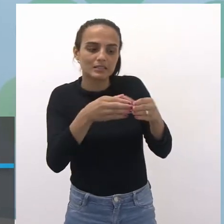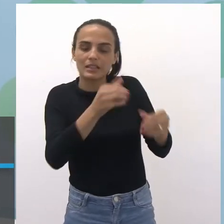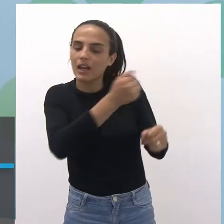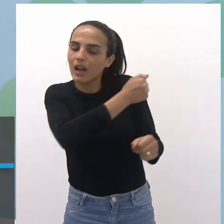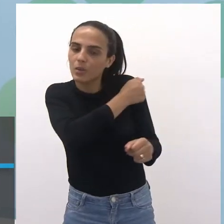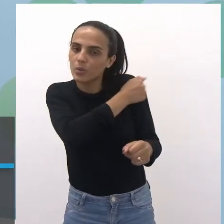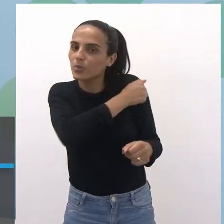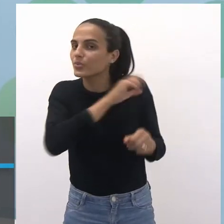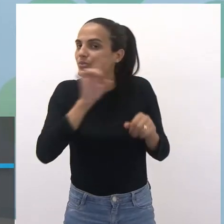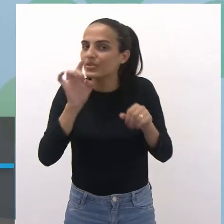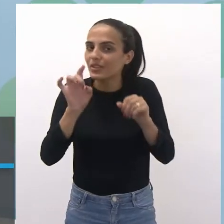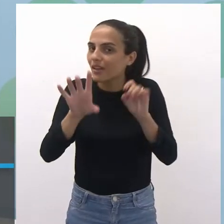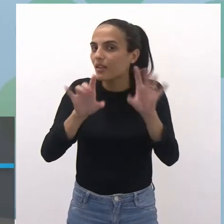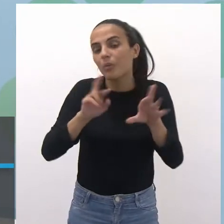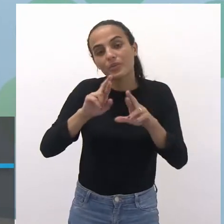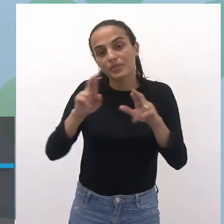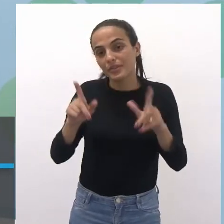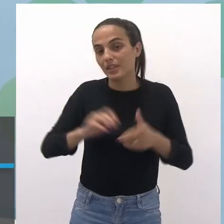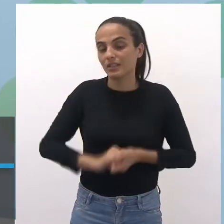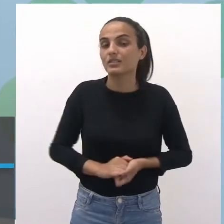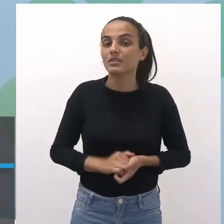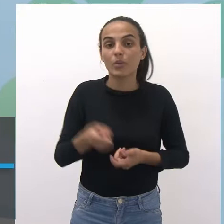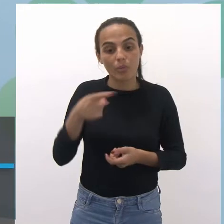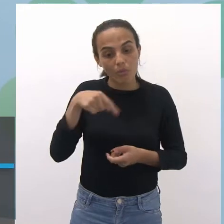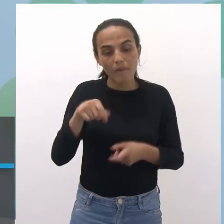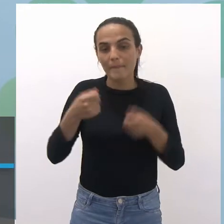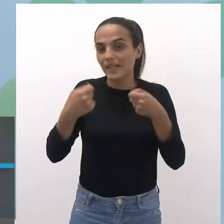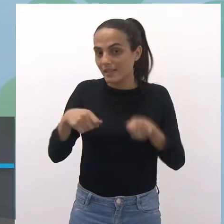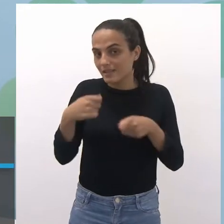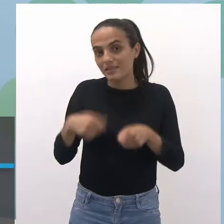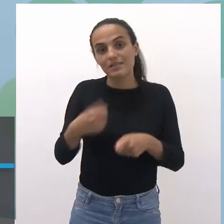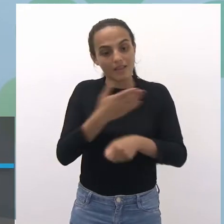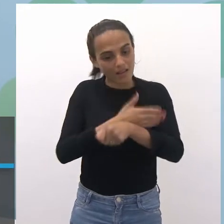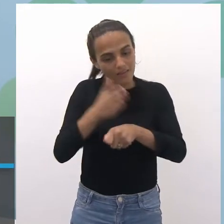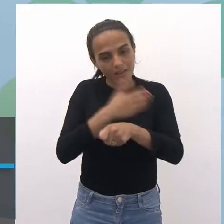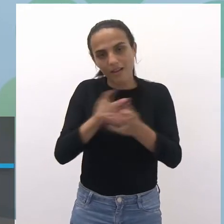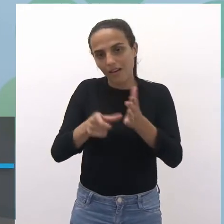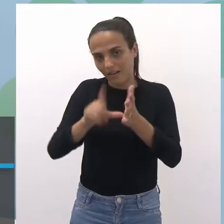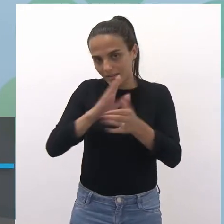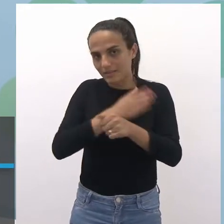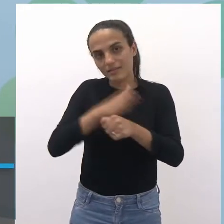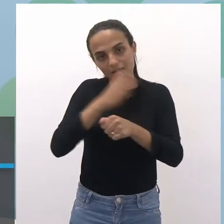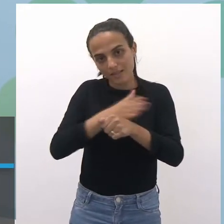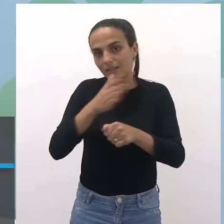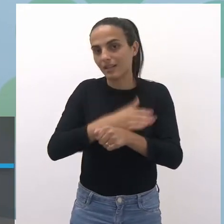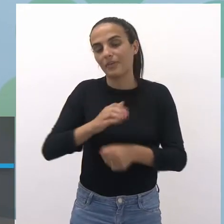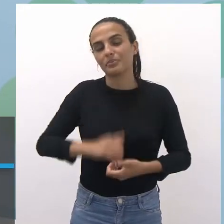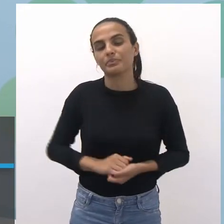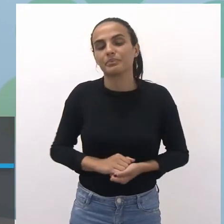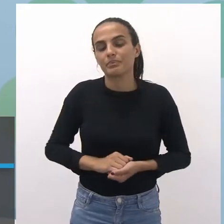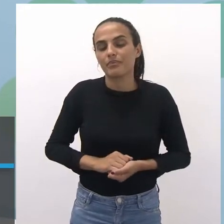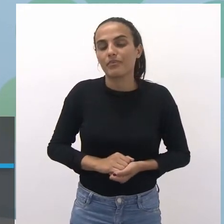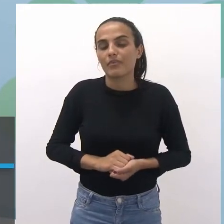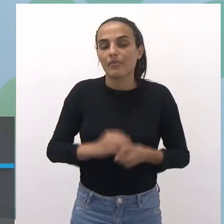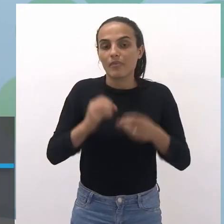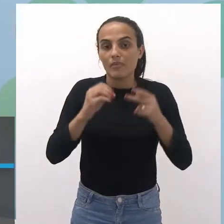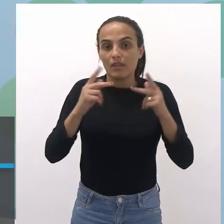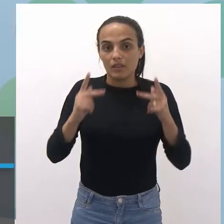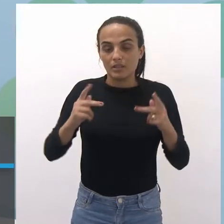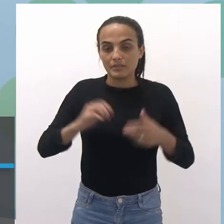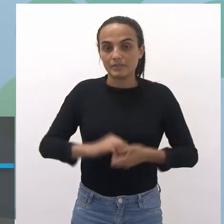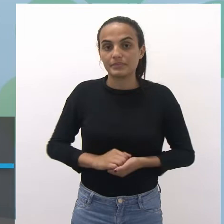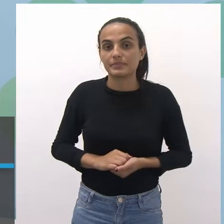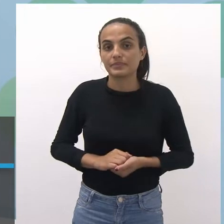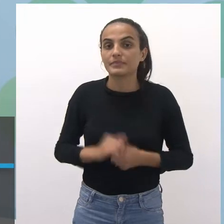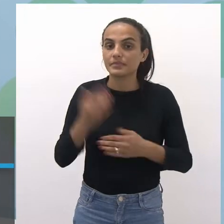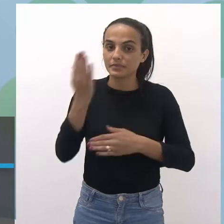diferentes. Então, nós precisamos estar preparados para isso também. Ok?